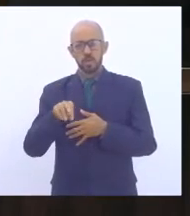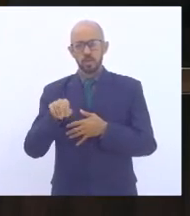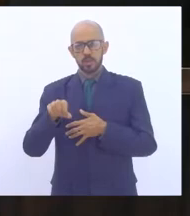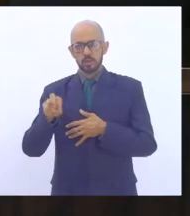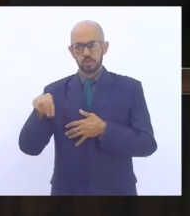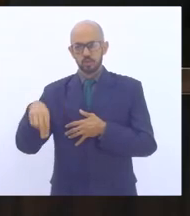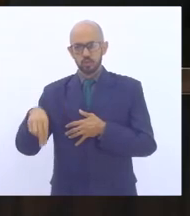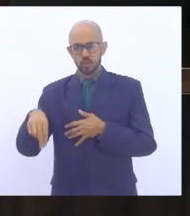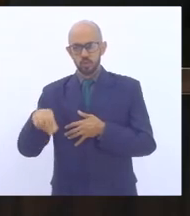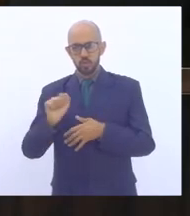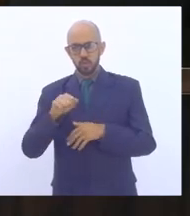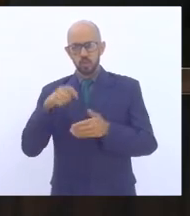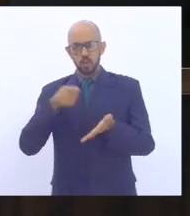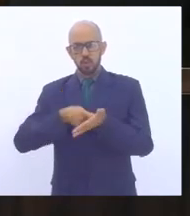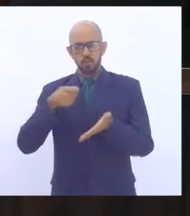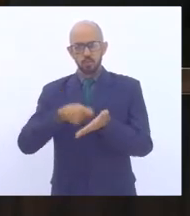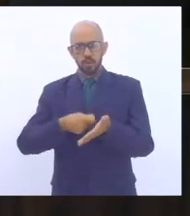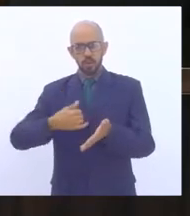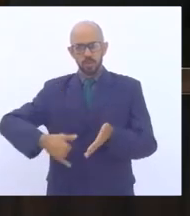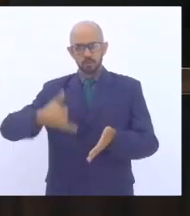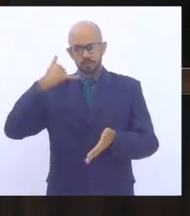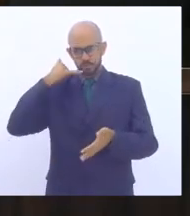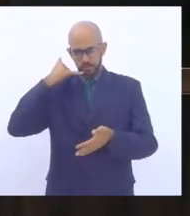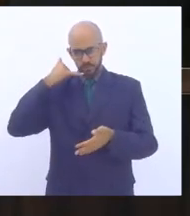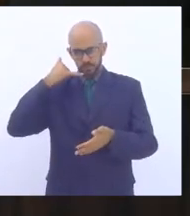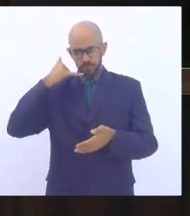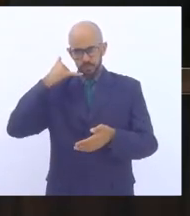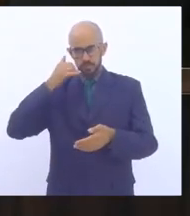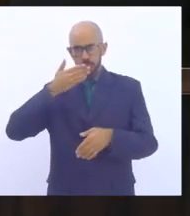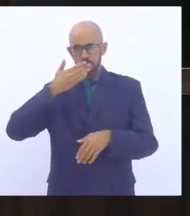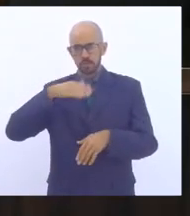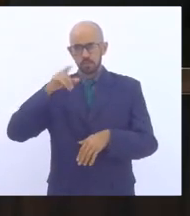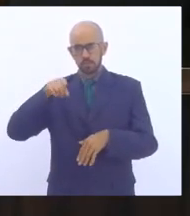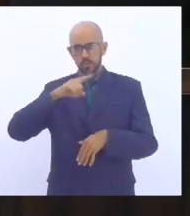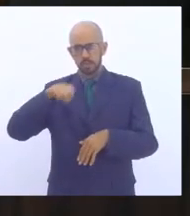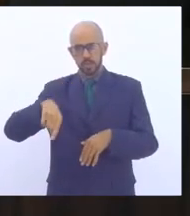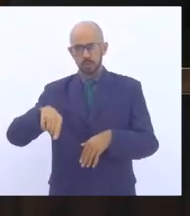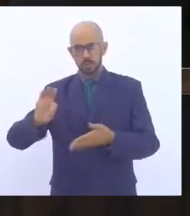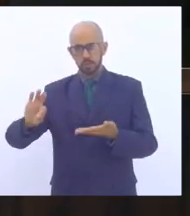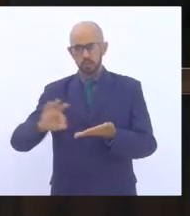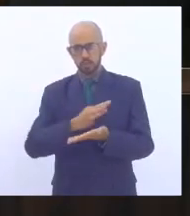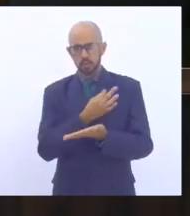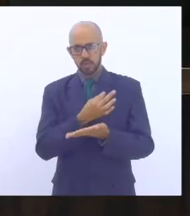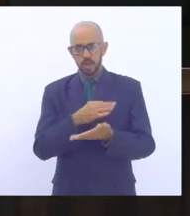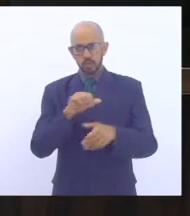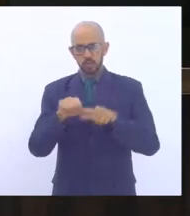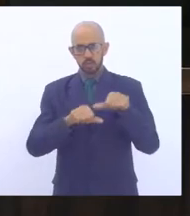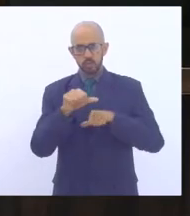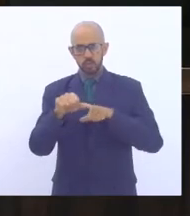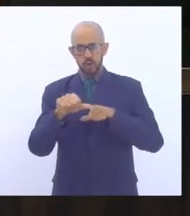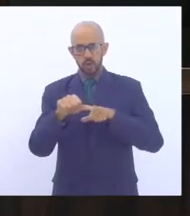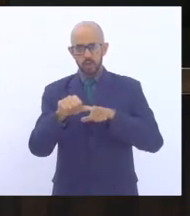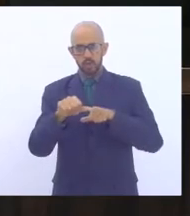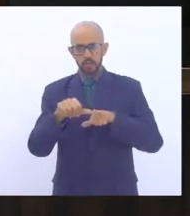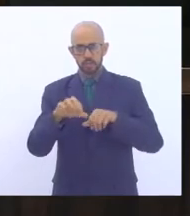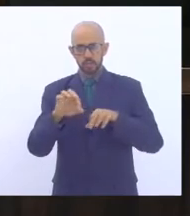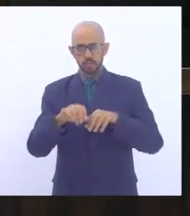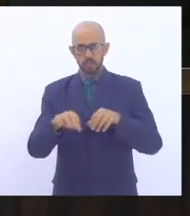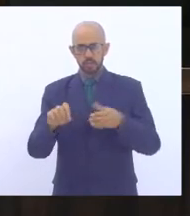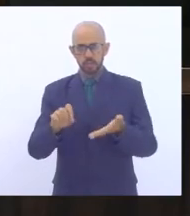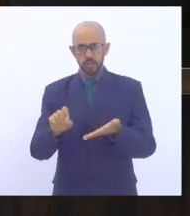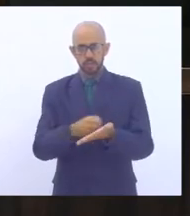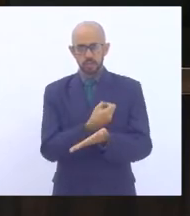Morais que obriga as empresas de telefonia celular disponibilizar opção de cancelamento de contratos e troca de plano de telefonia móvel